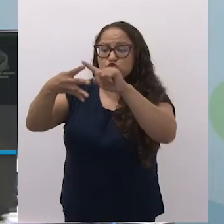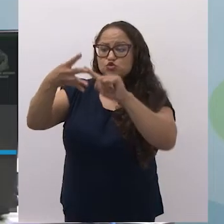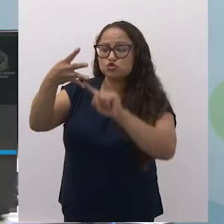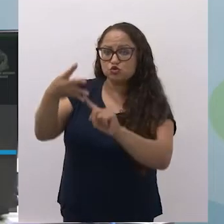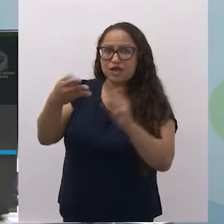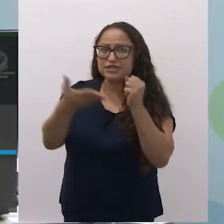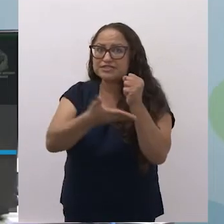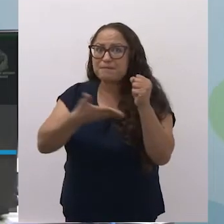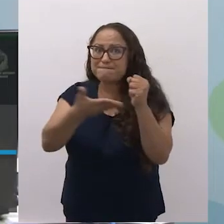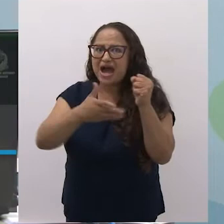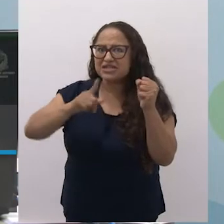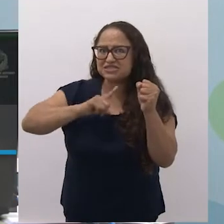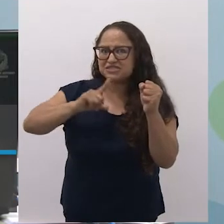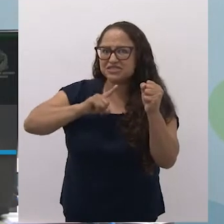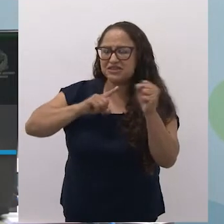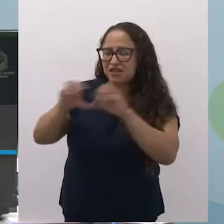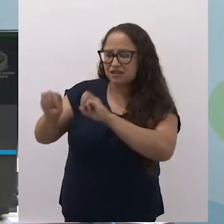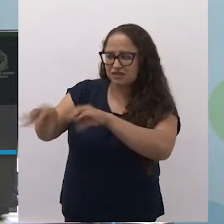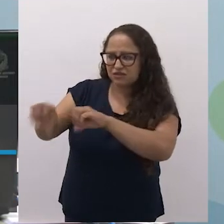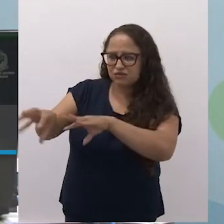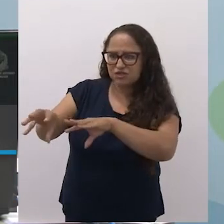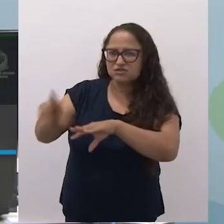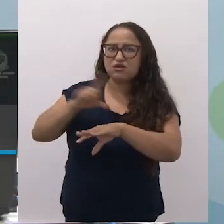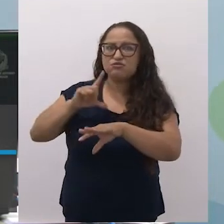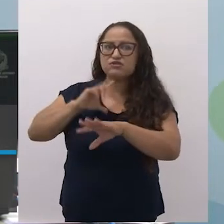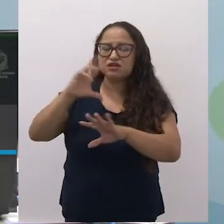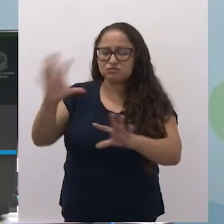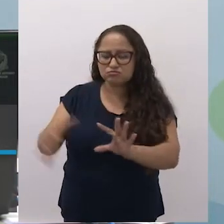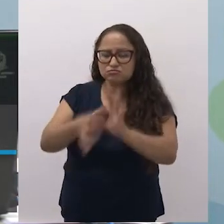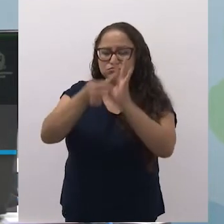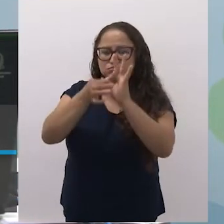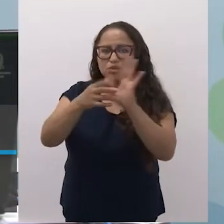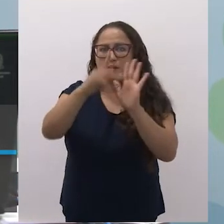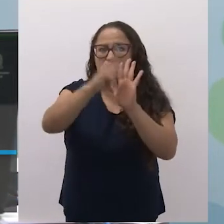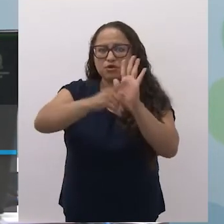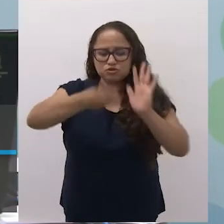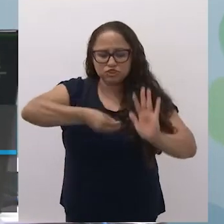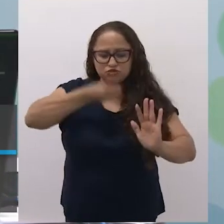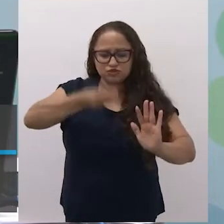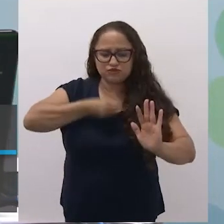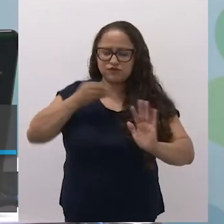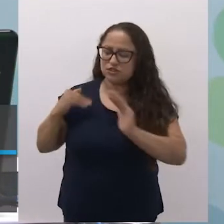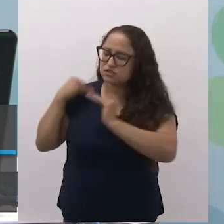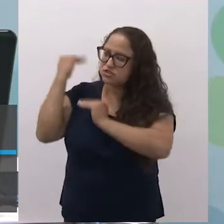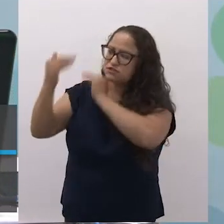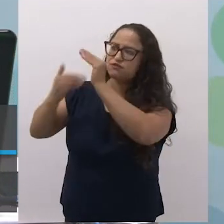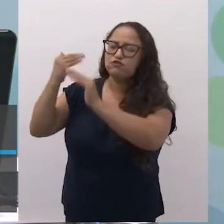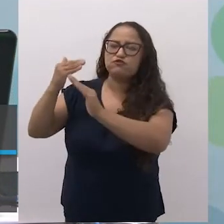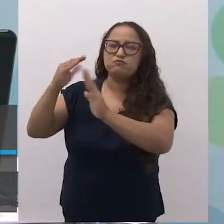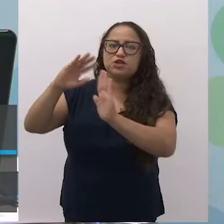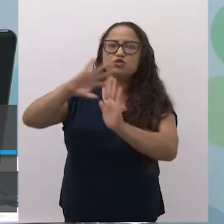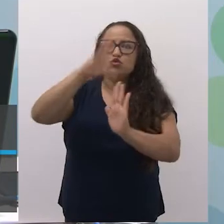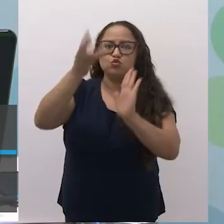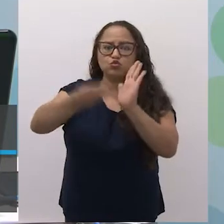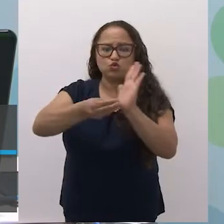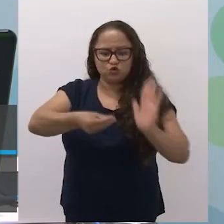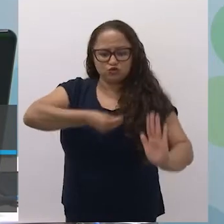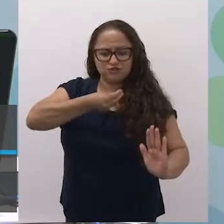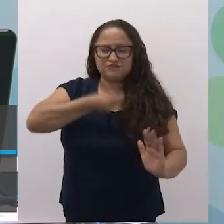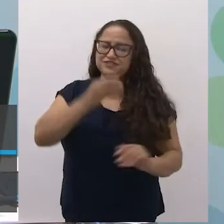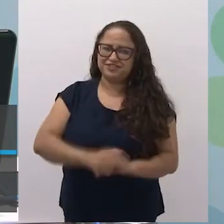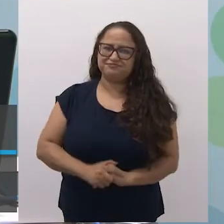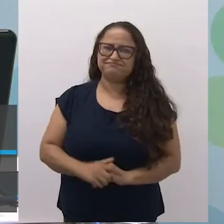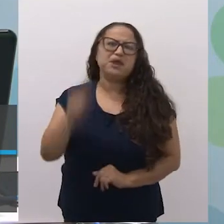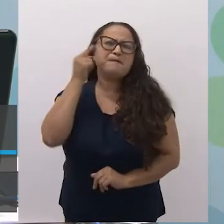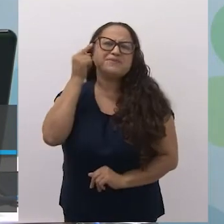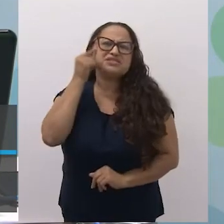estão diretamente atrelados ao projeto de vida, ao desenvolvimento de forma integral no estudante, pensando